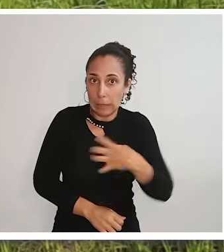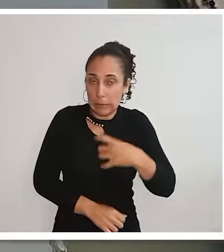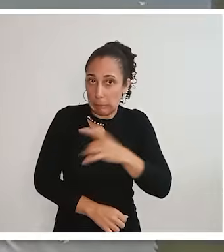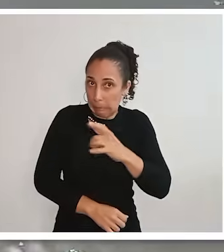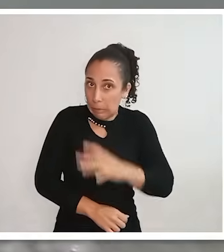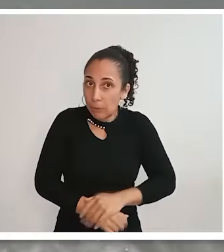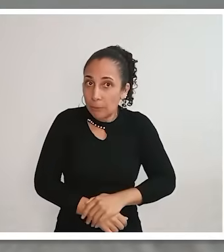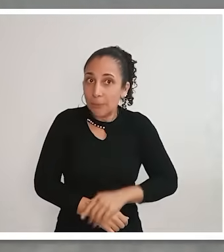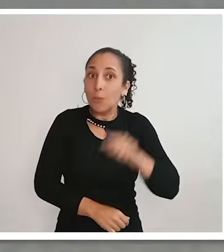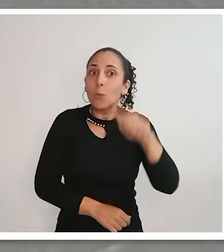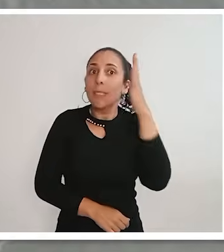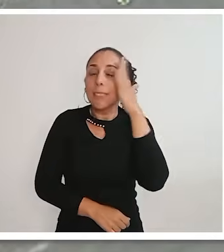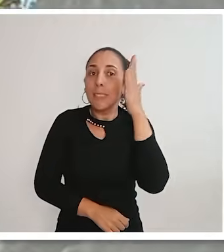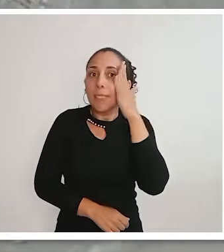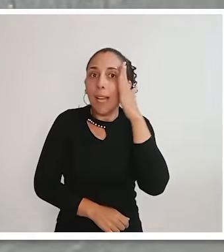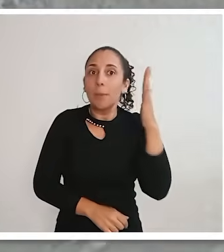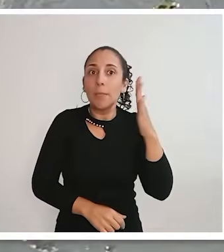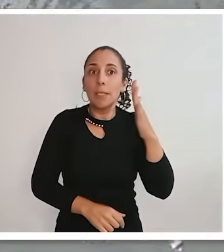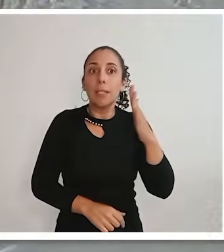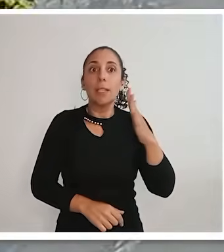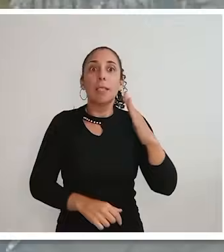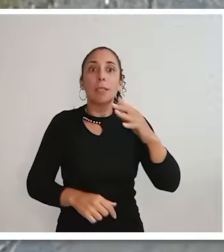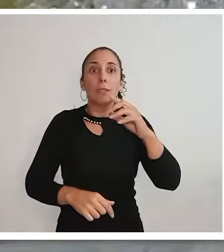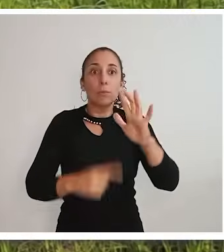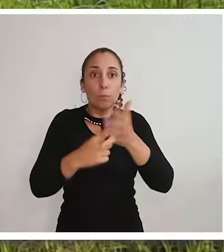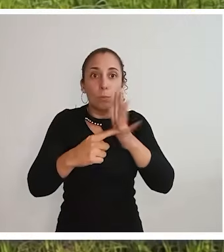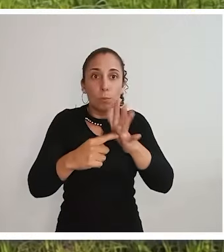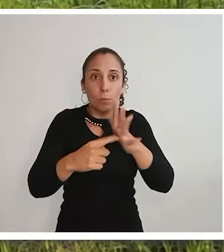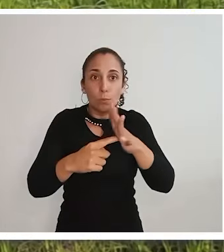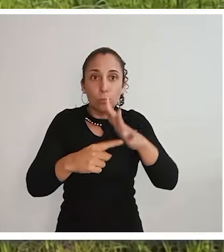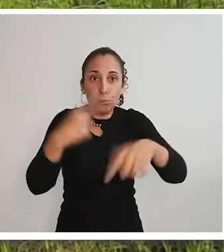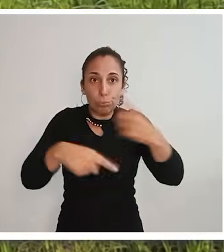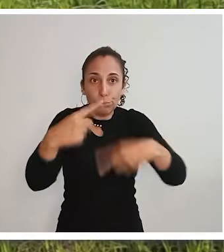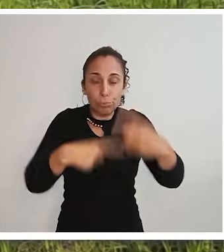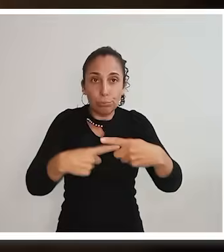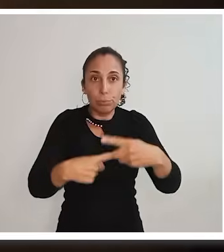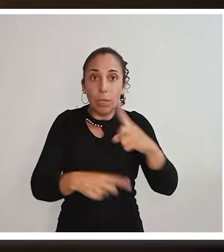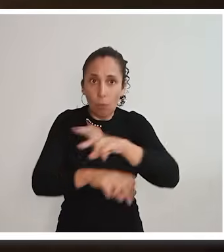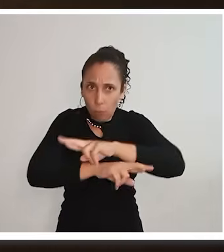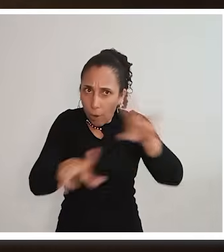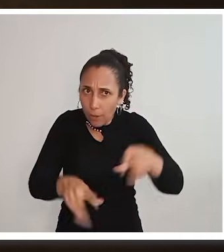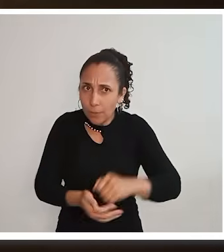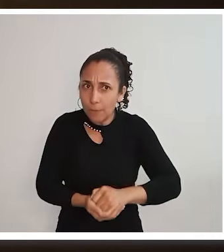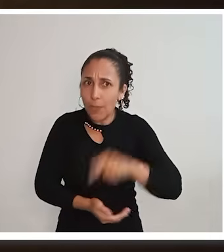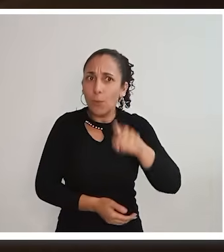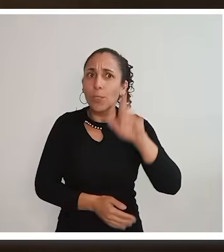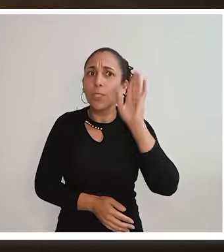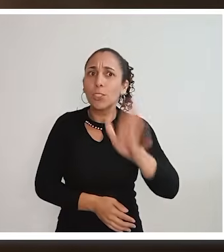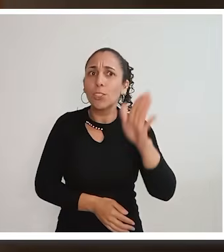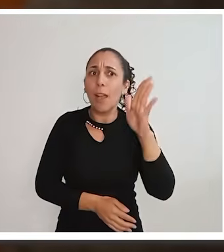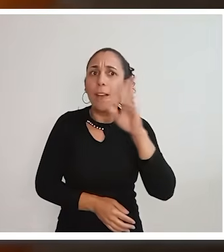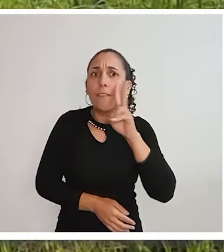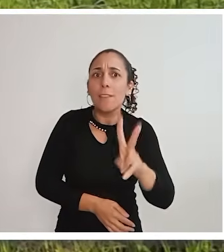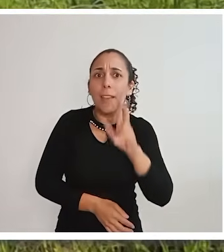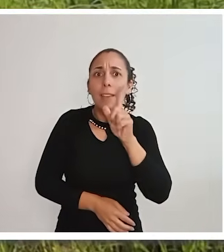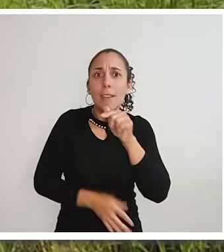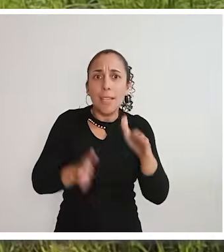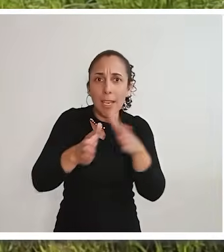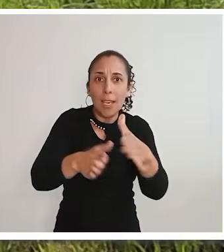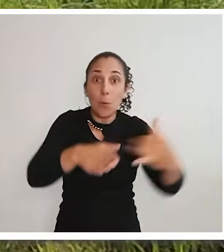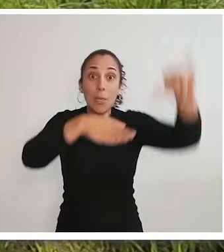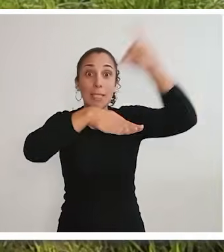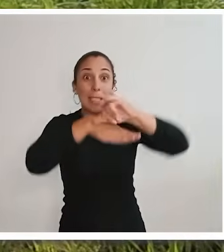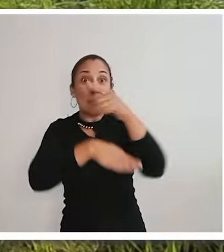um redemoinho que dá medo até de chegar perto? E você sabia que as turbinas de uma usina são diferentes da outra? E o